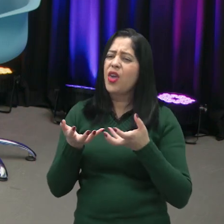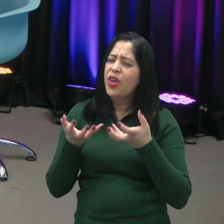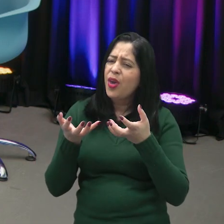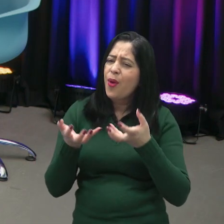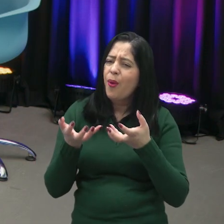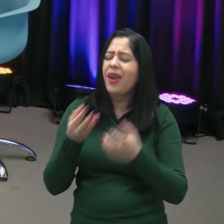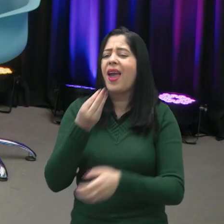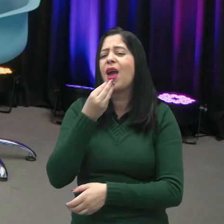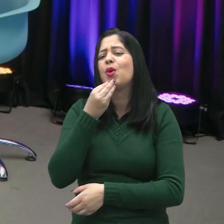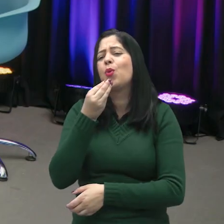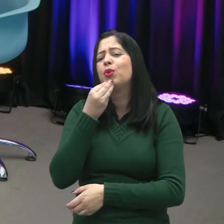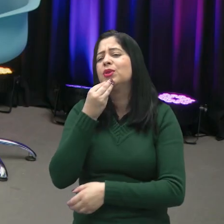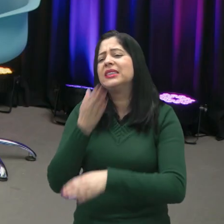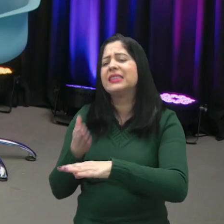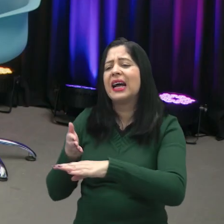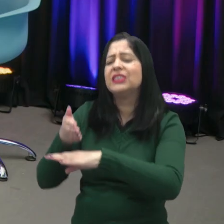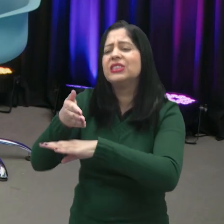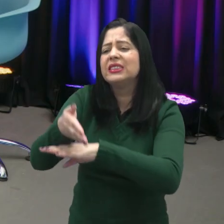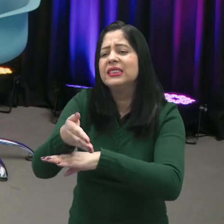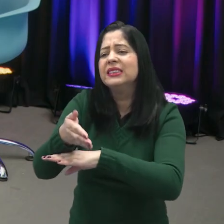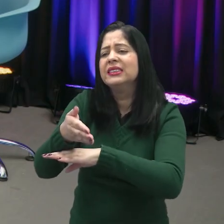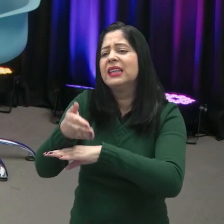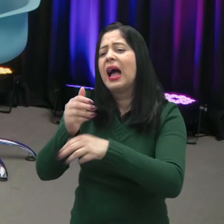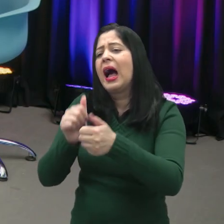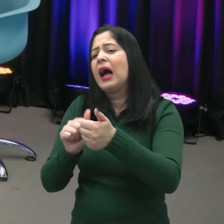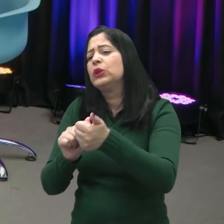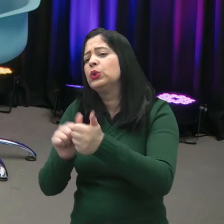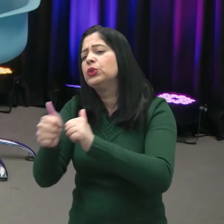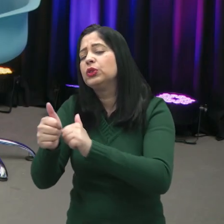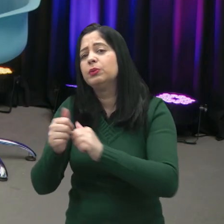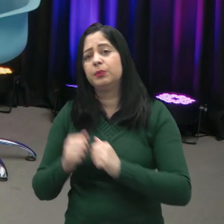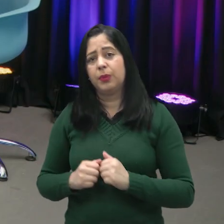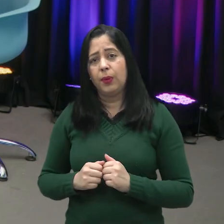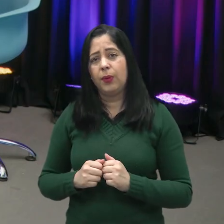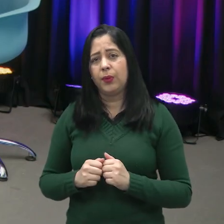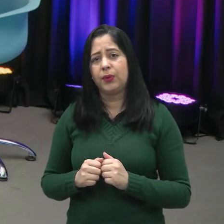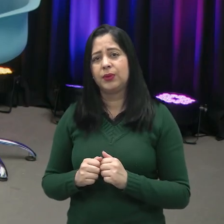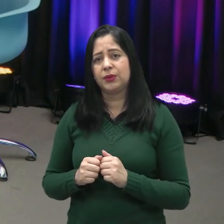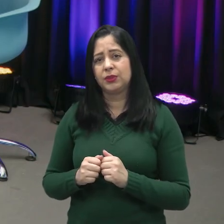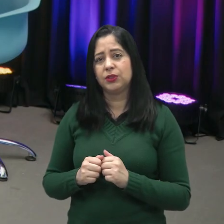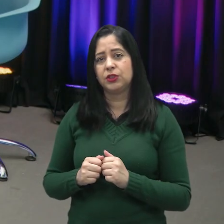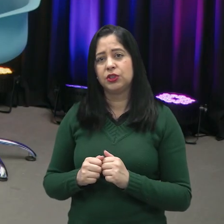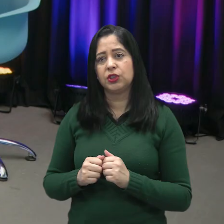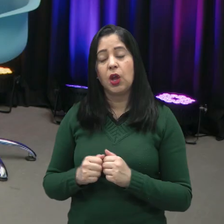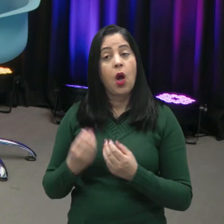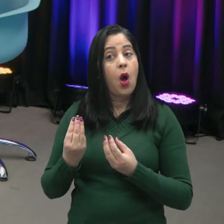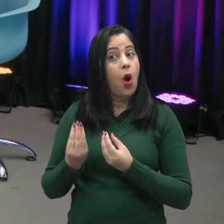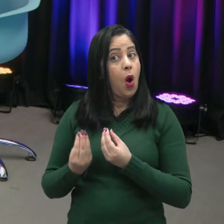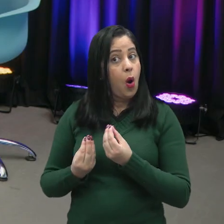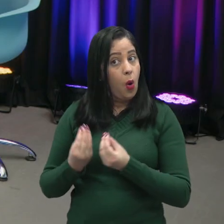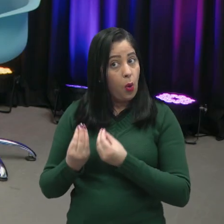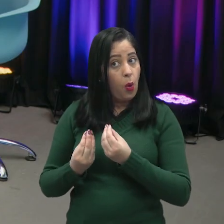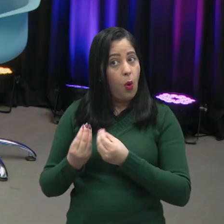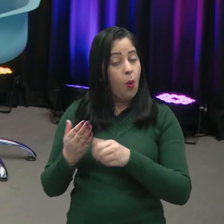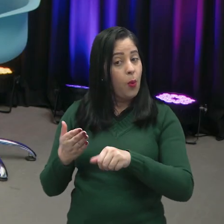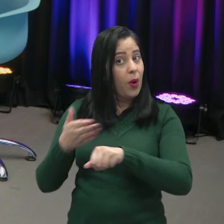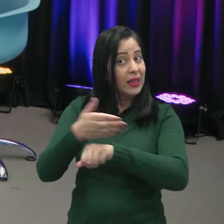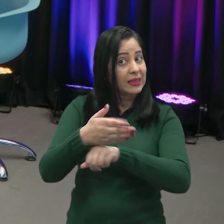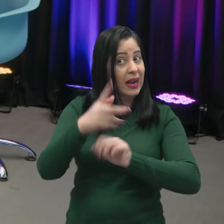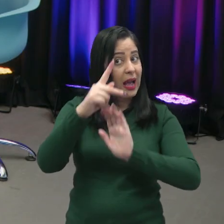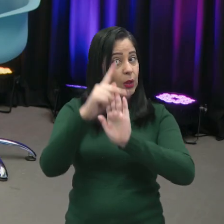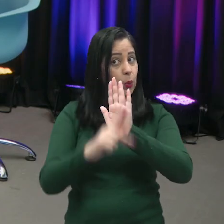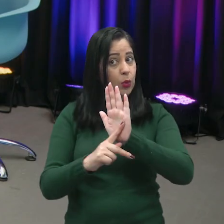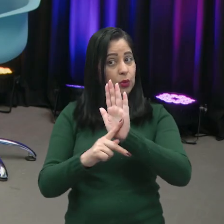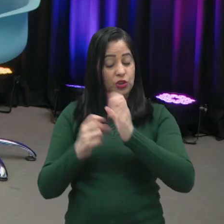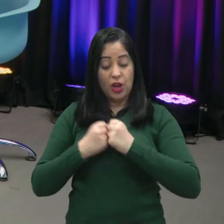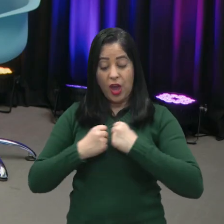eu queria ter essa oportunidade, né? Como que ele poderia estar participando talvez do Atleta